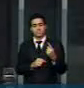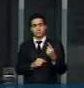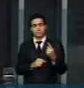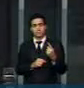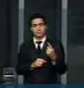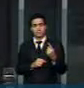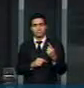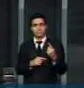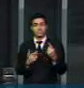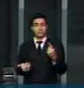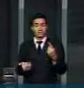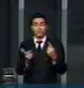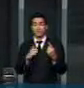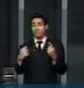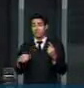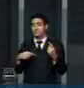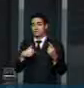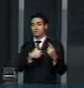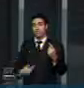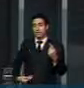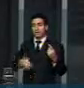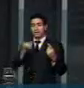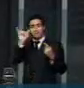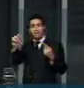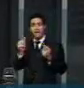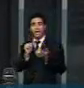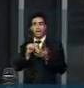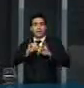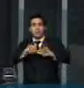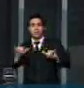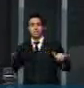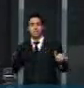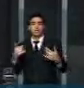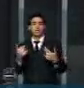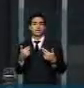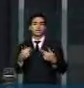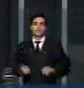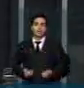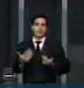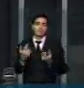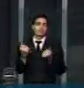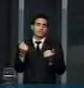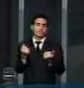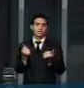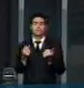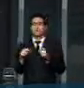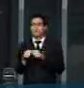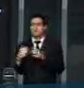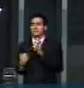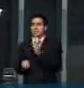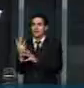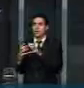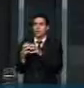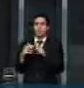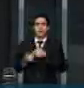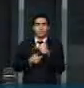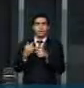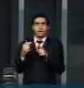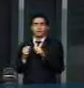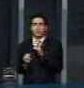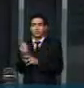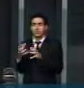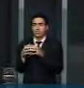custos com medidas preventivas, campanhas, as mais várias, grupos de trabalho e grupos de estudo, custos com aparelho